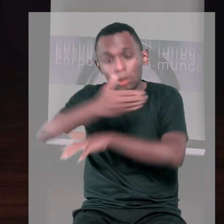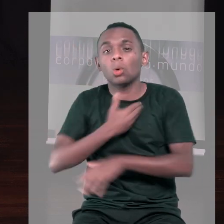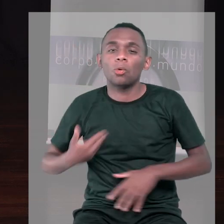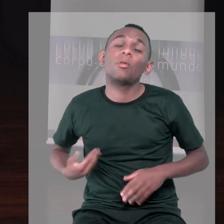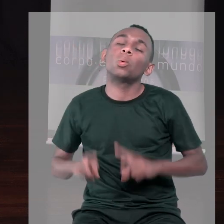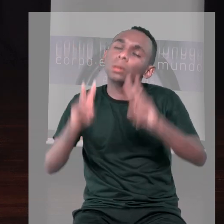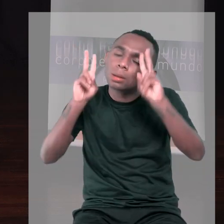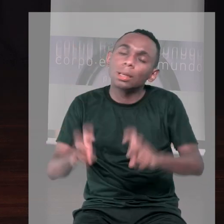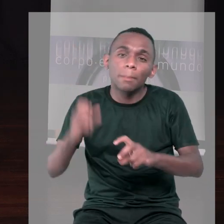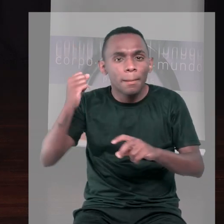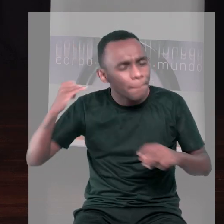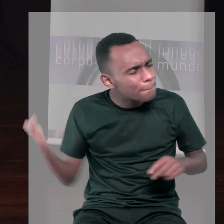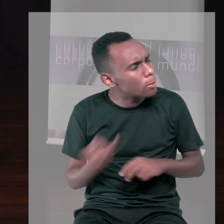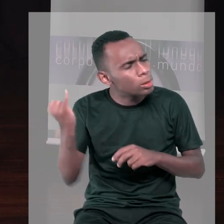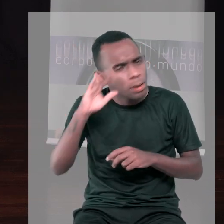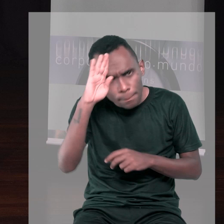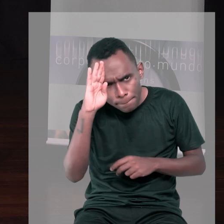portanto, segundo ela,